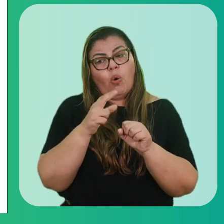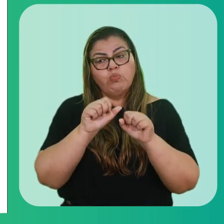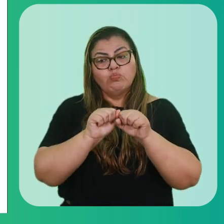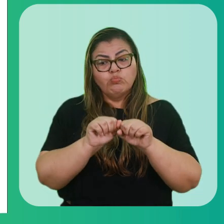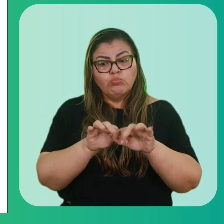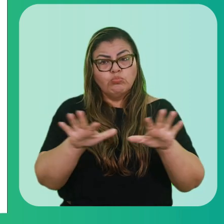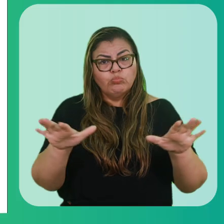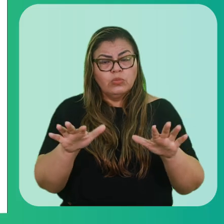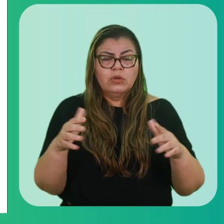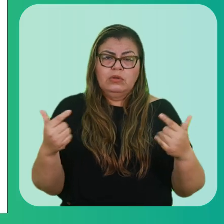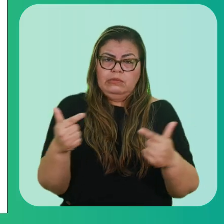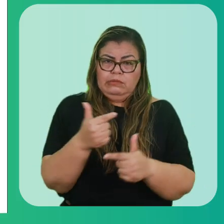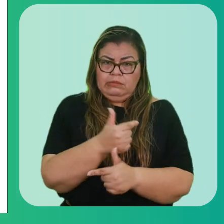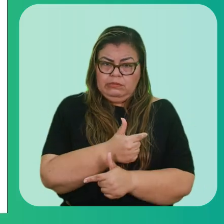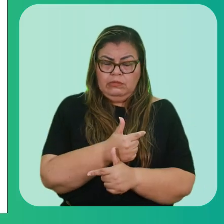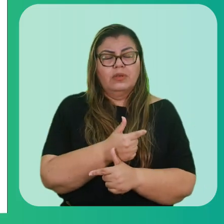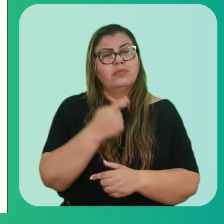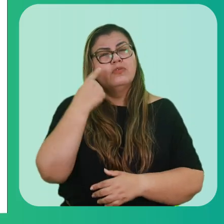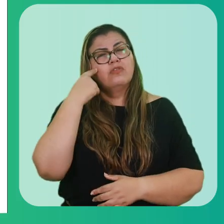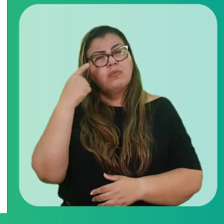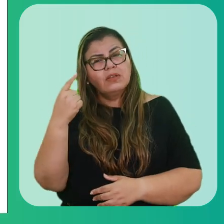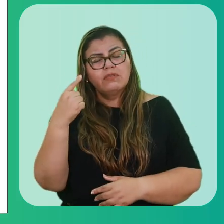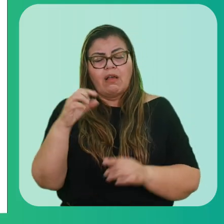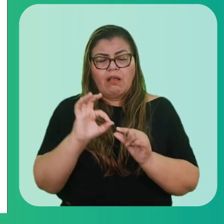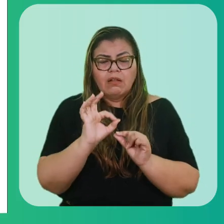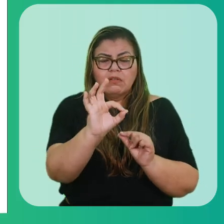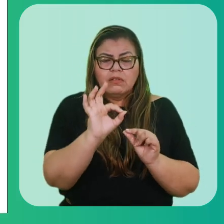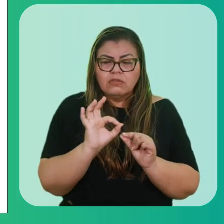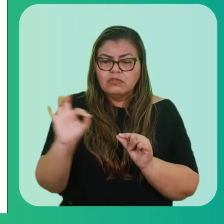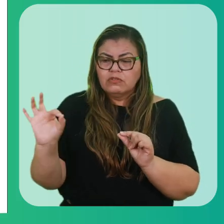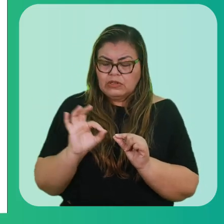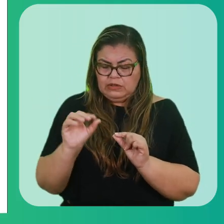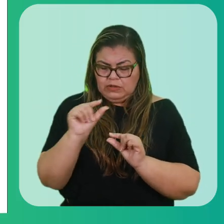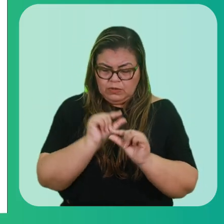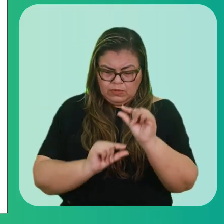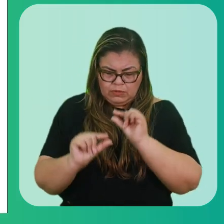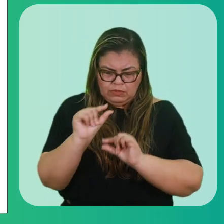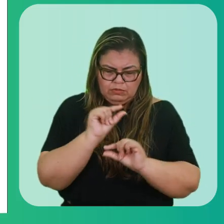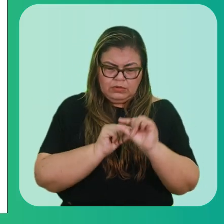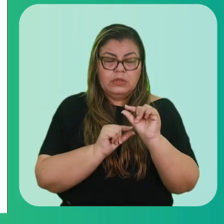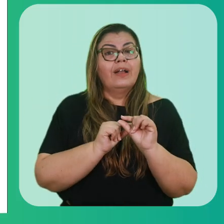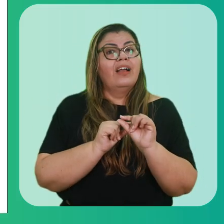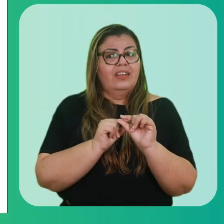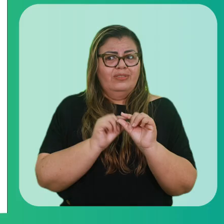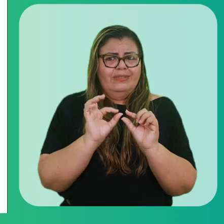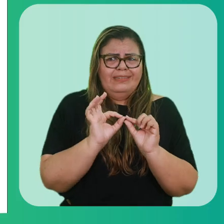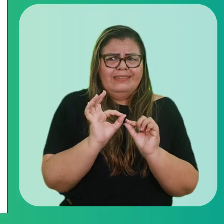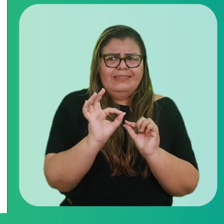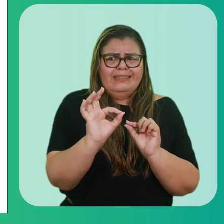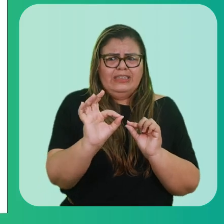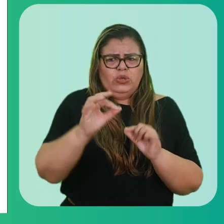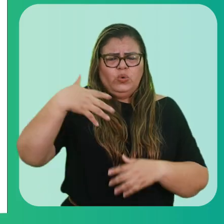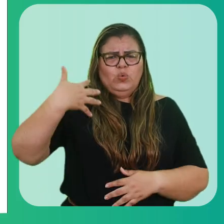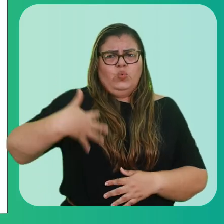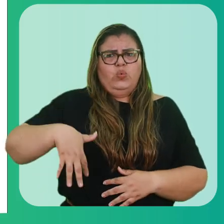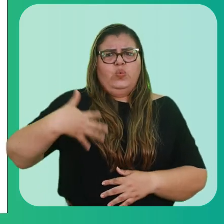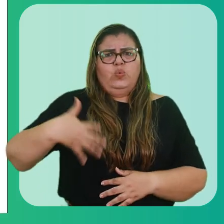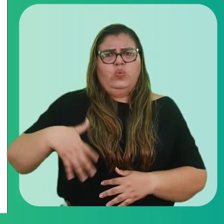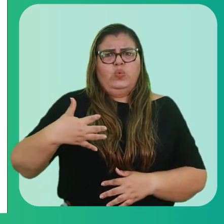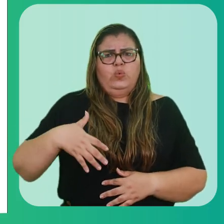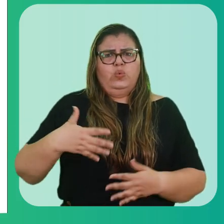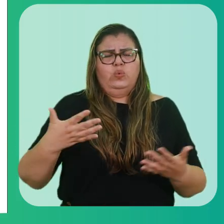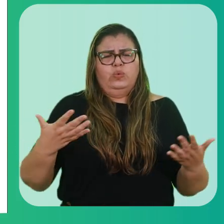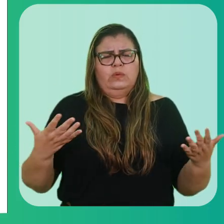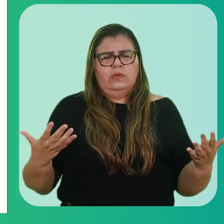que é plausível, porque se considerarmos a distância entre partículas gasosas, é uma distância muito grande em comparação com o tamanho